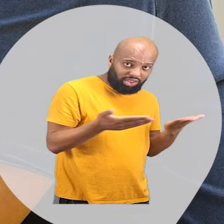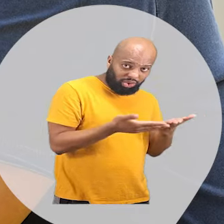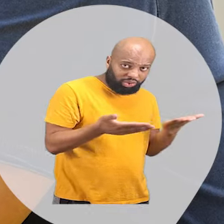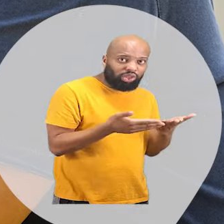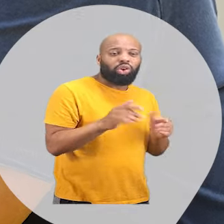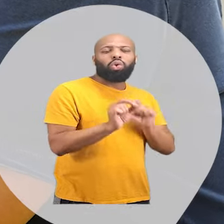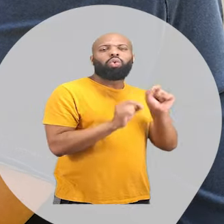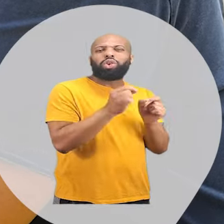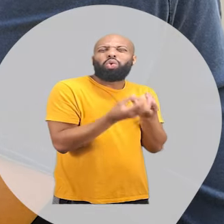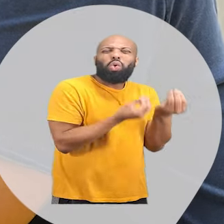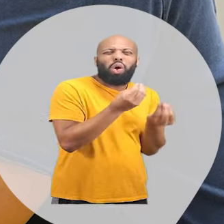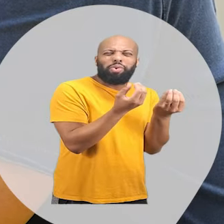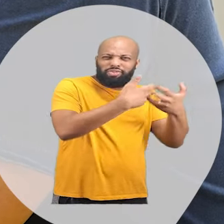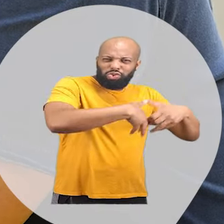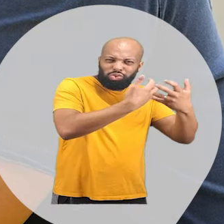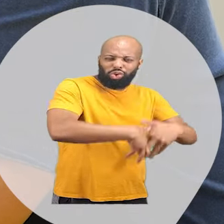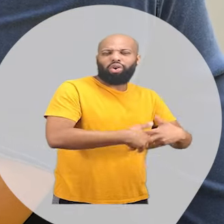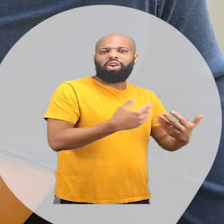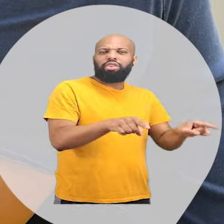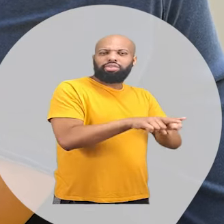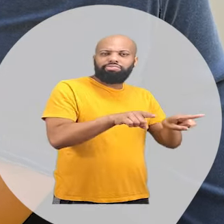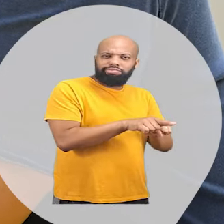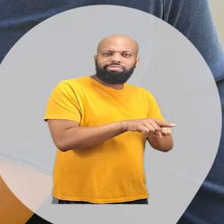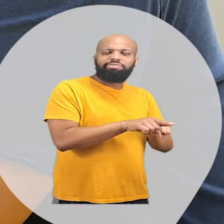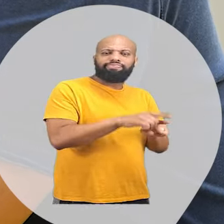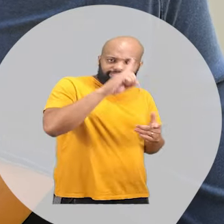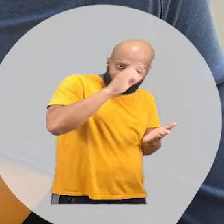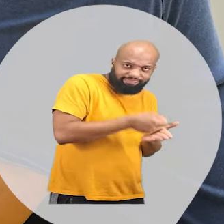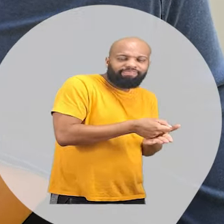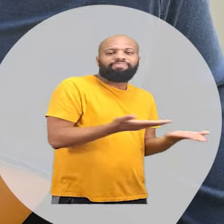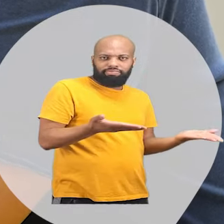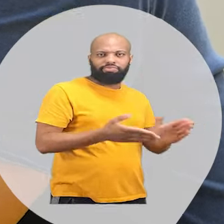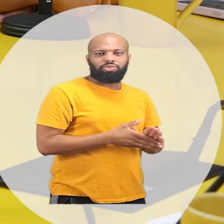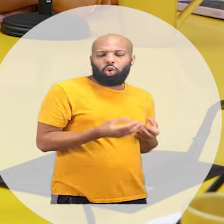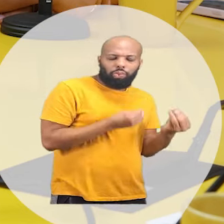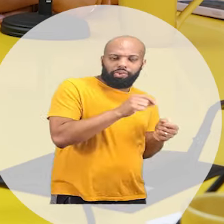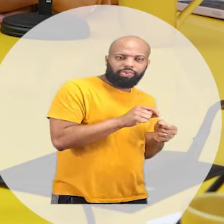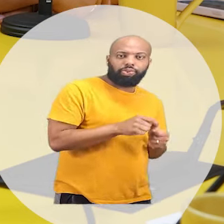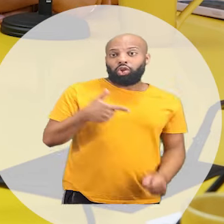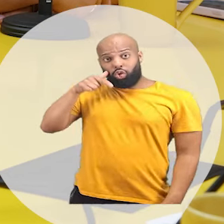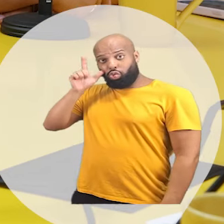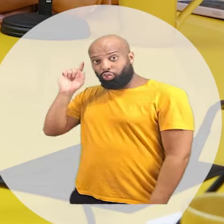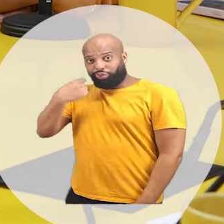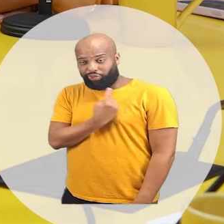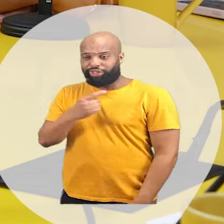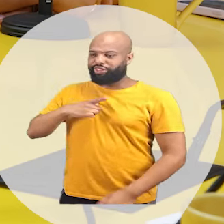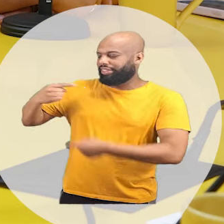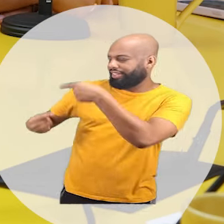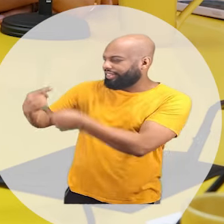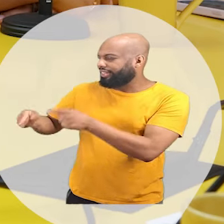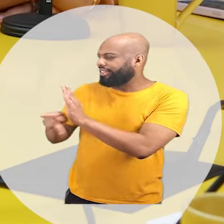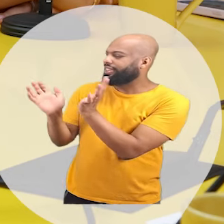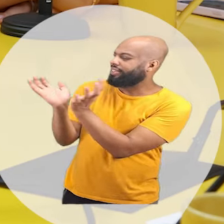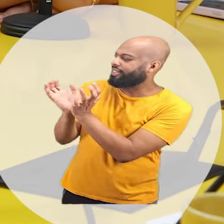aqui não podcast um pouco de como que funciona cada uma das iniciativas que você traz ali à tona inclusive ontem a gente estava num debate